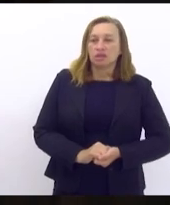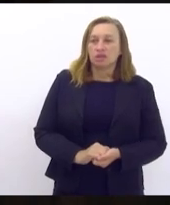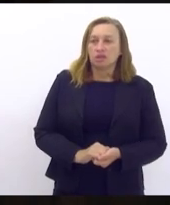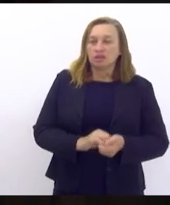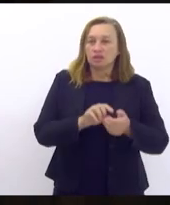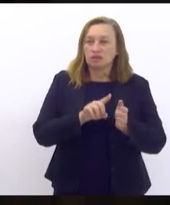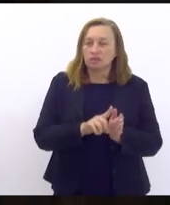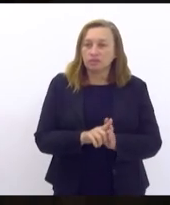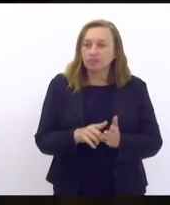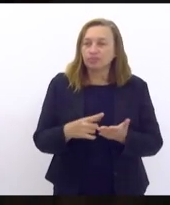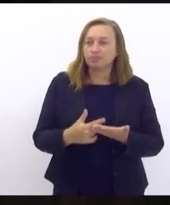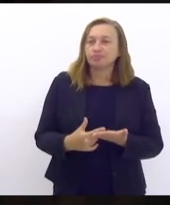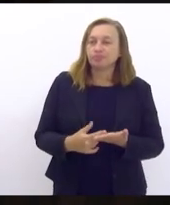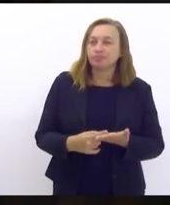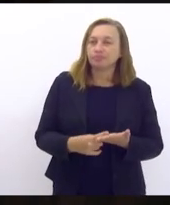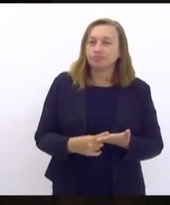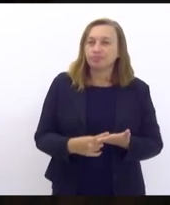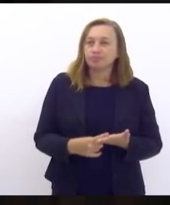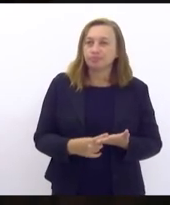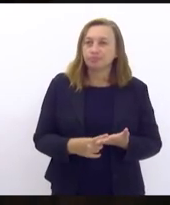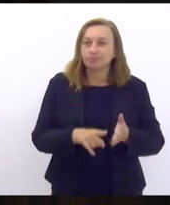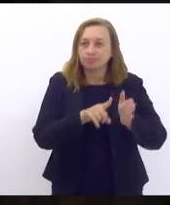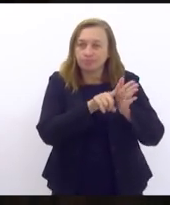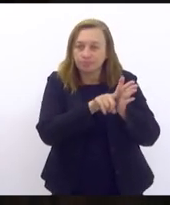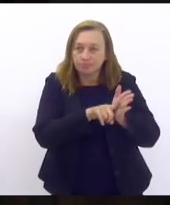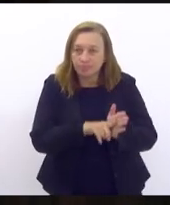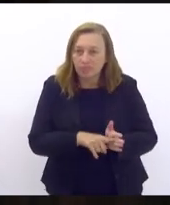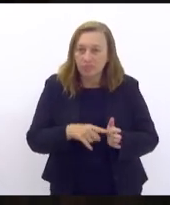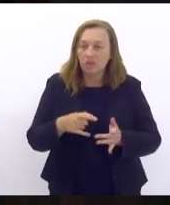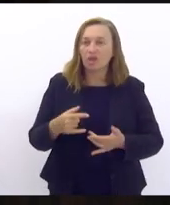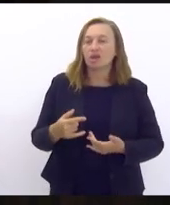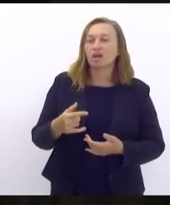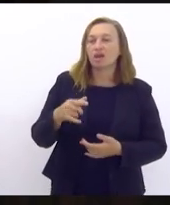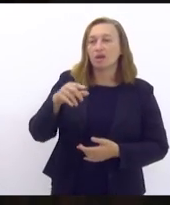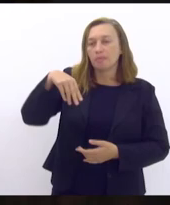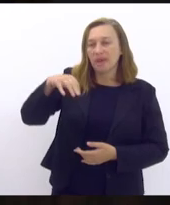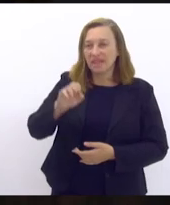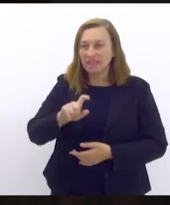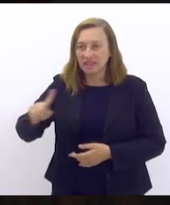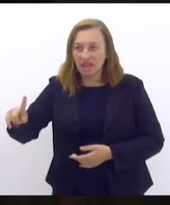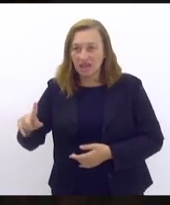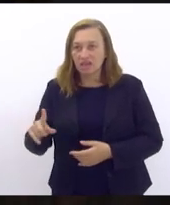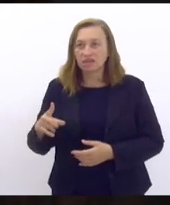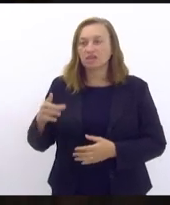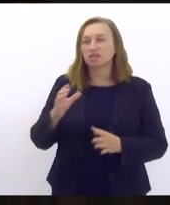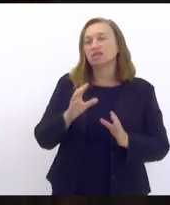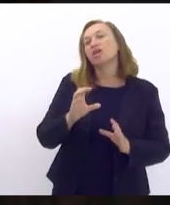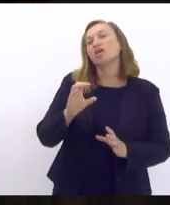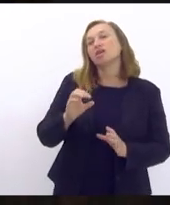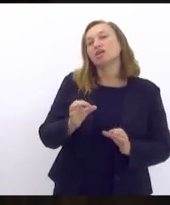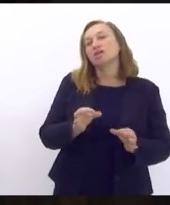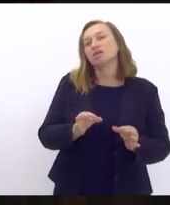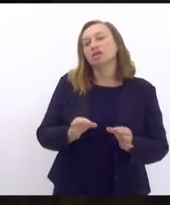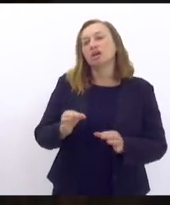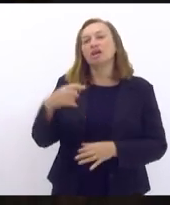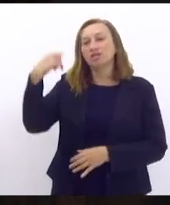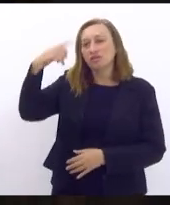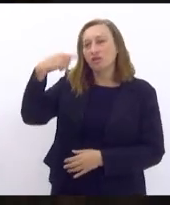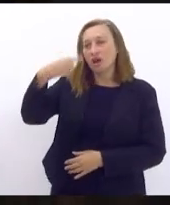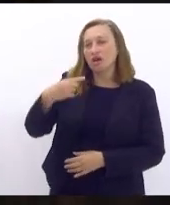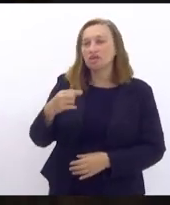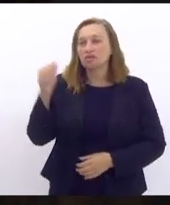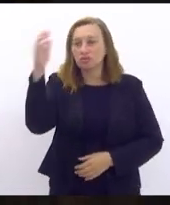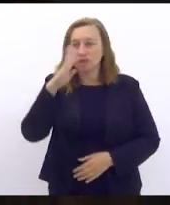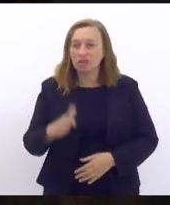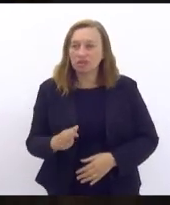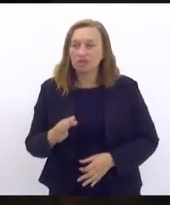revista, inclusive com detectores de metais aos advogados inscritos na Ordem dos Advogados do Brasil, nas unidades jurídicas do